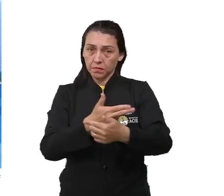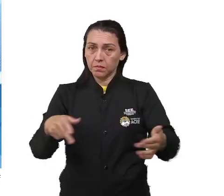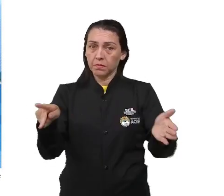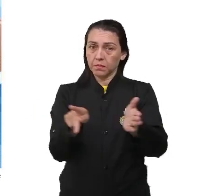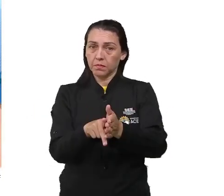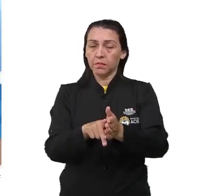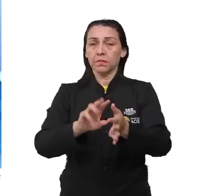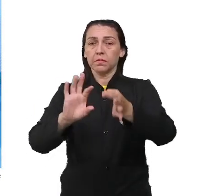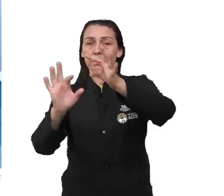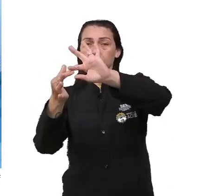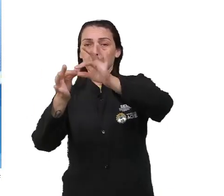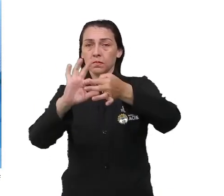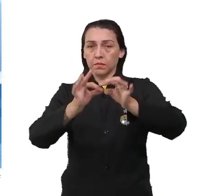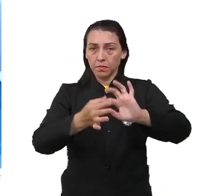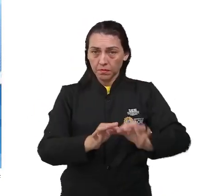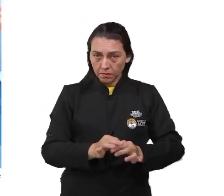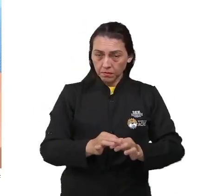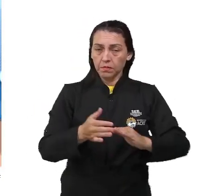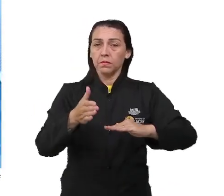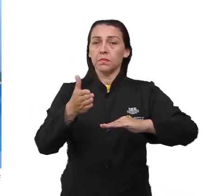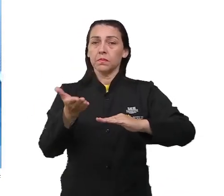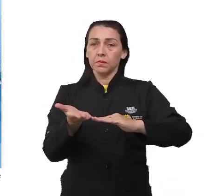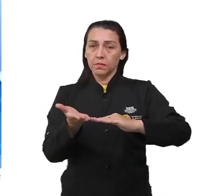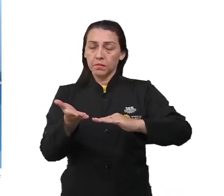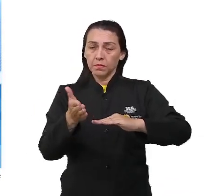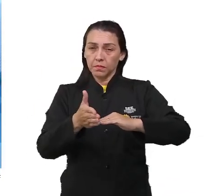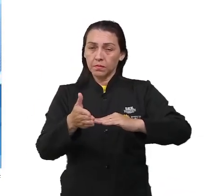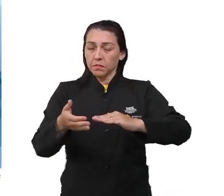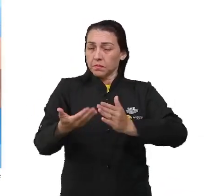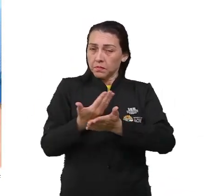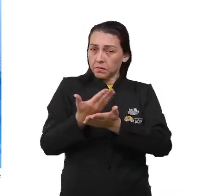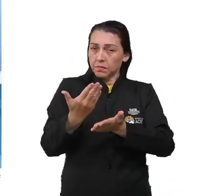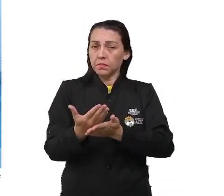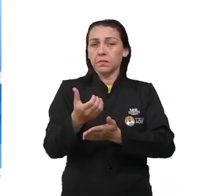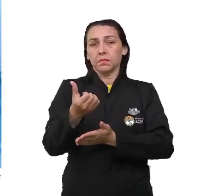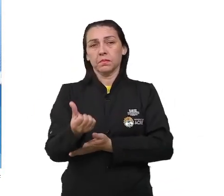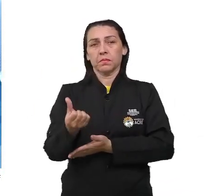dos Jogos Olímpicos modernos desde o seu início em